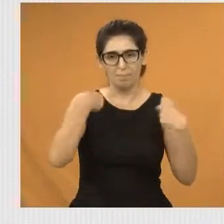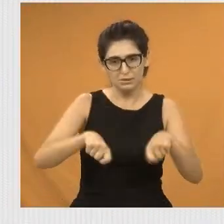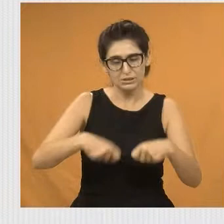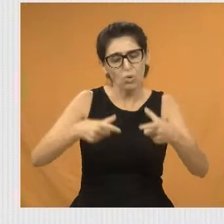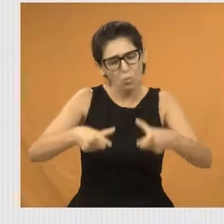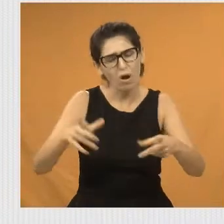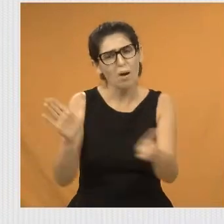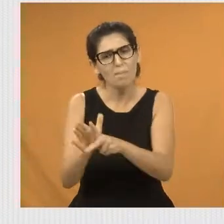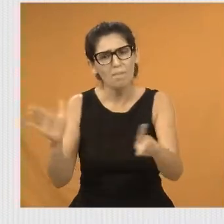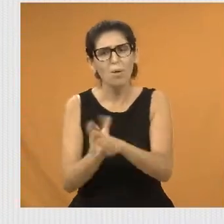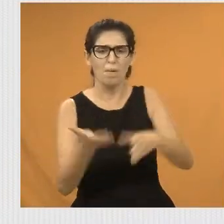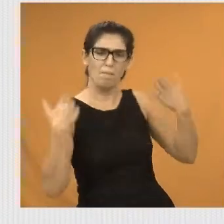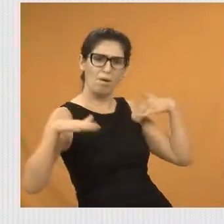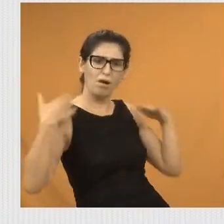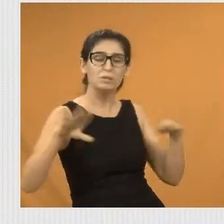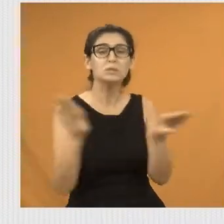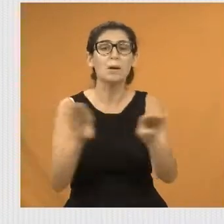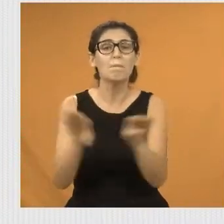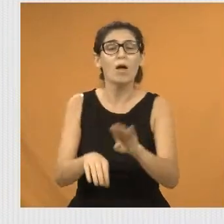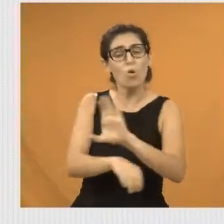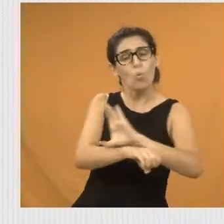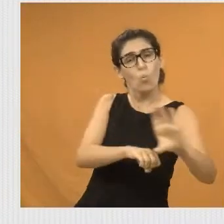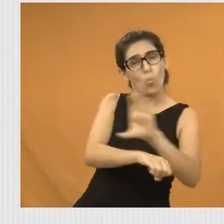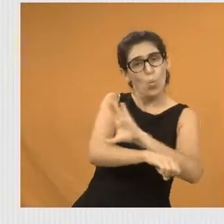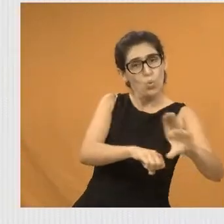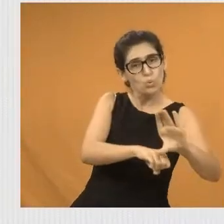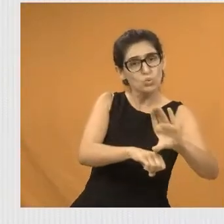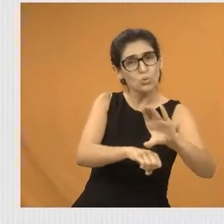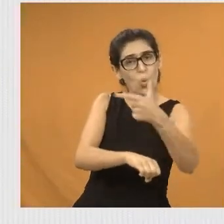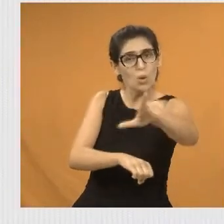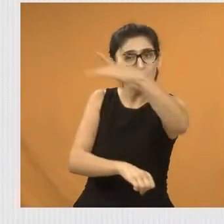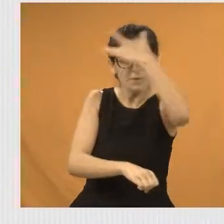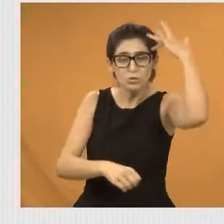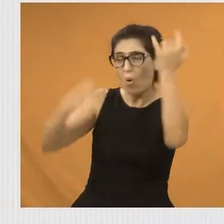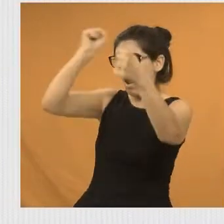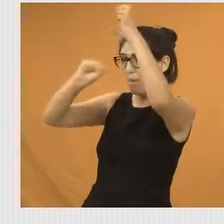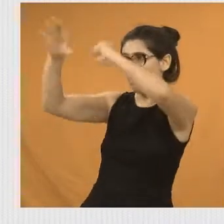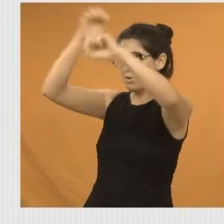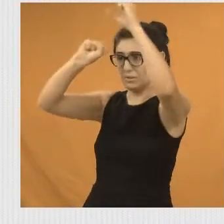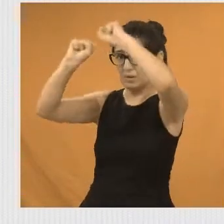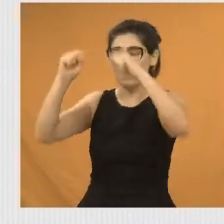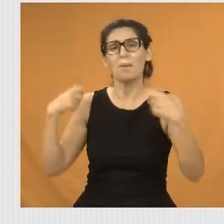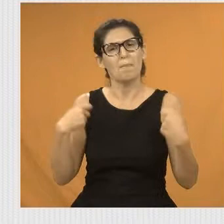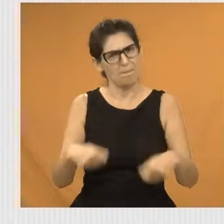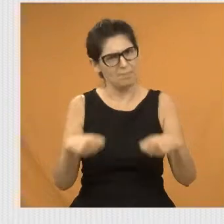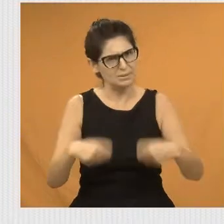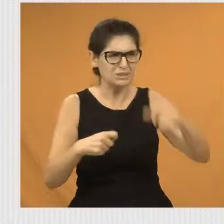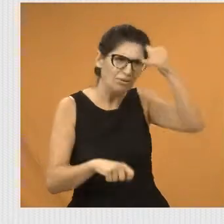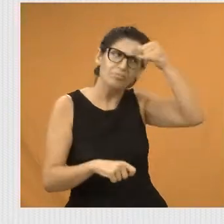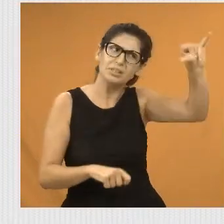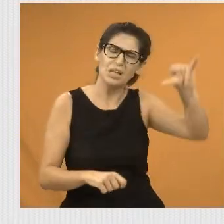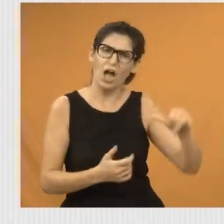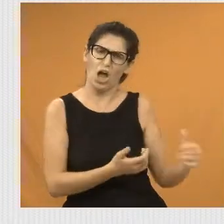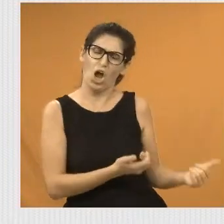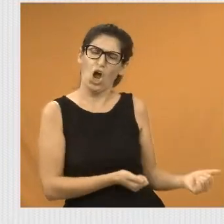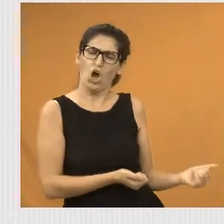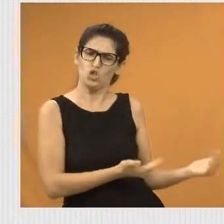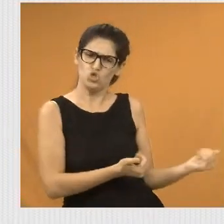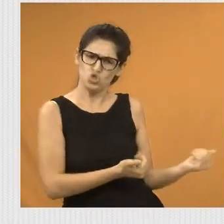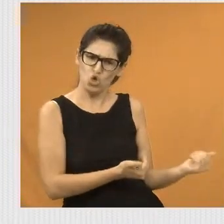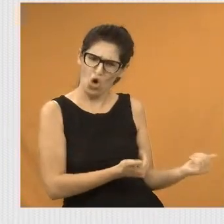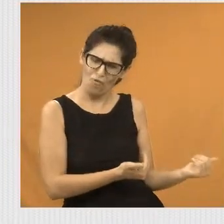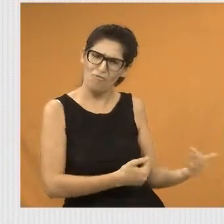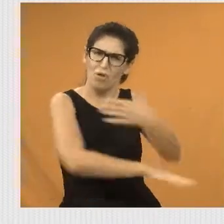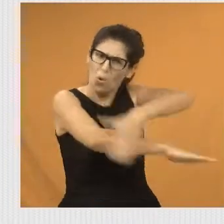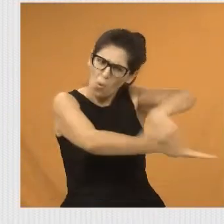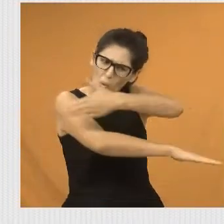lazer, curso profissionalizante para os jovens aqui. Precisamos tirar os jovens da rua e eles mesmos reclamam. Dona